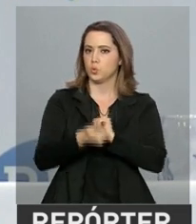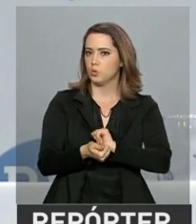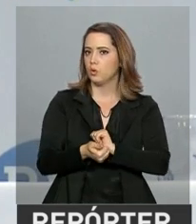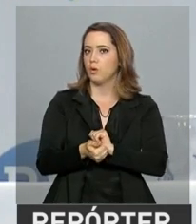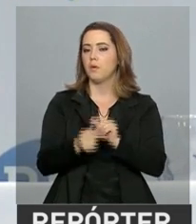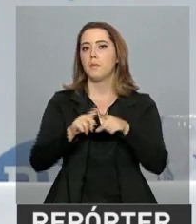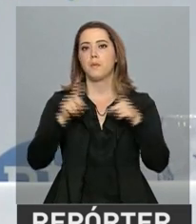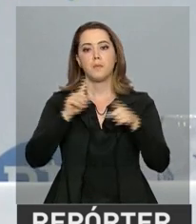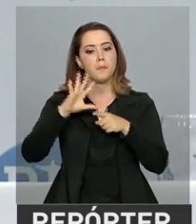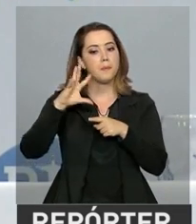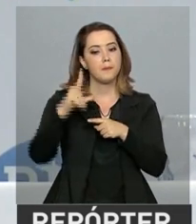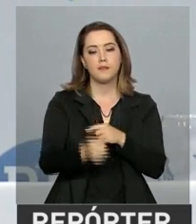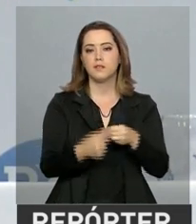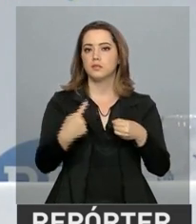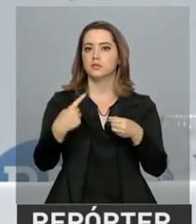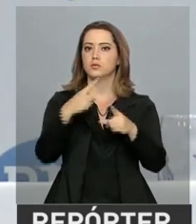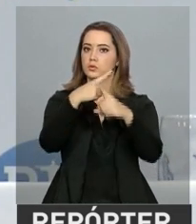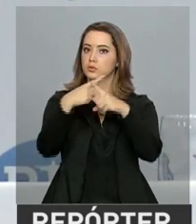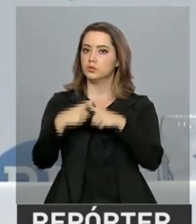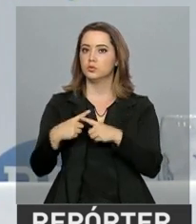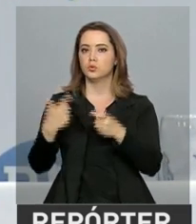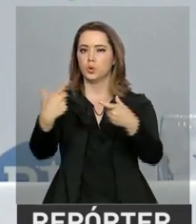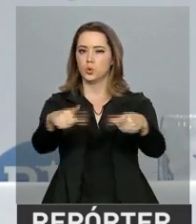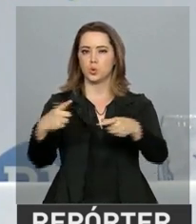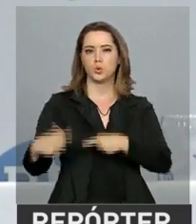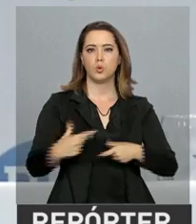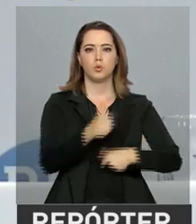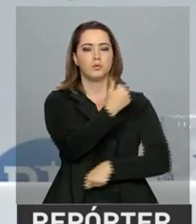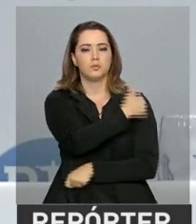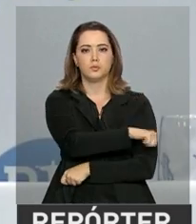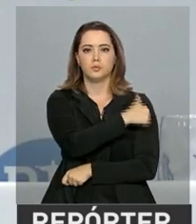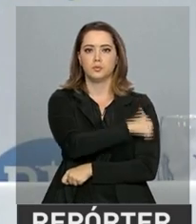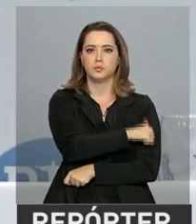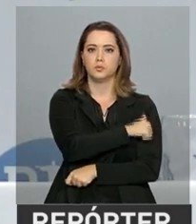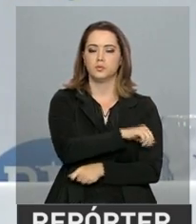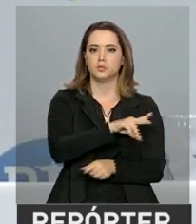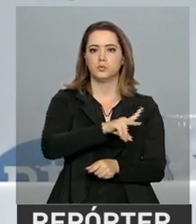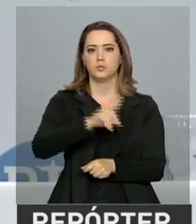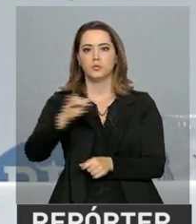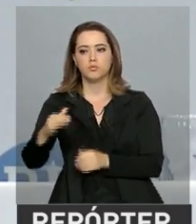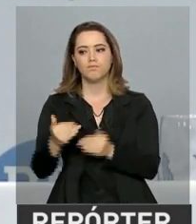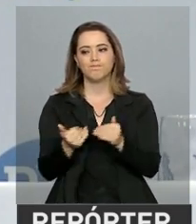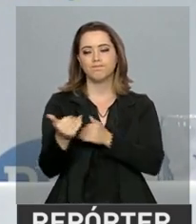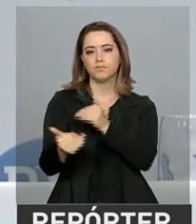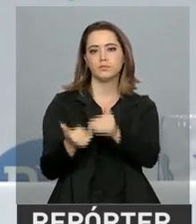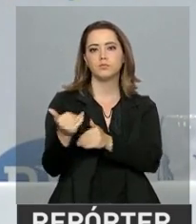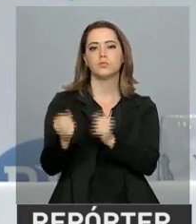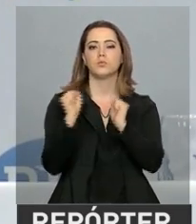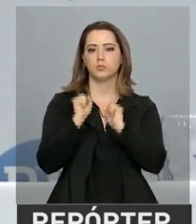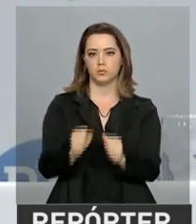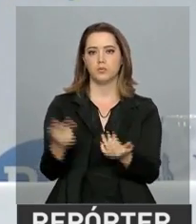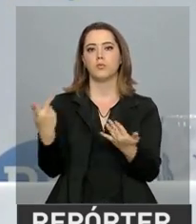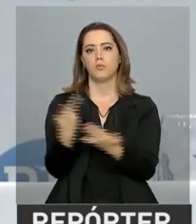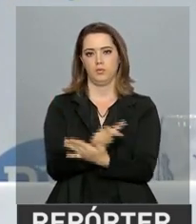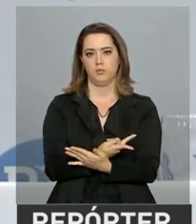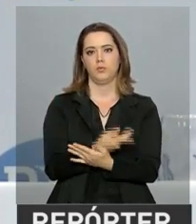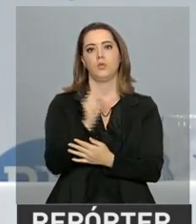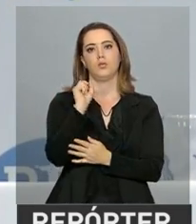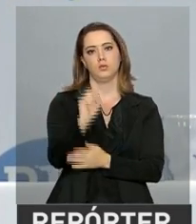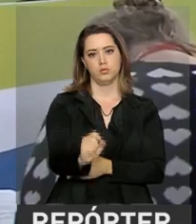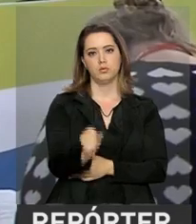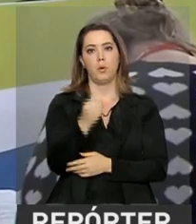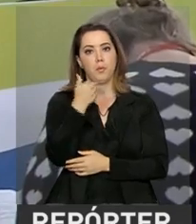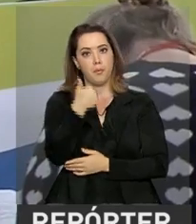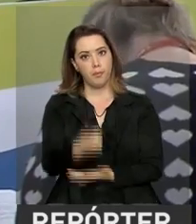de todos os Jogos Olímpicos da cidade do Rio de Janeiro nesses próximos dias possa ser feito da melhor